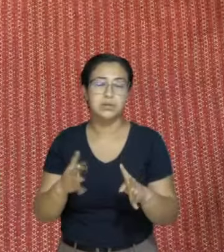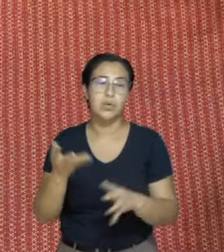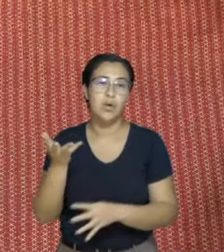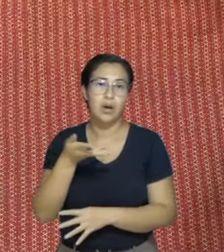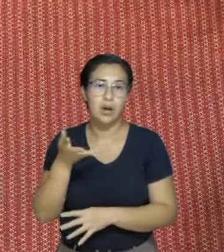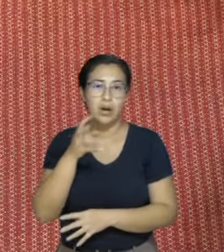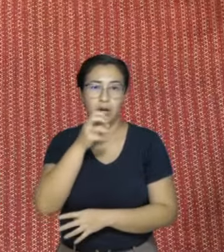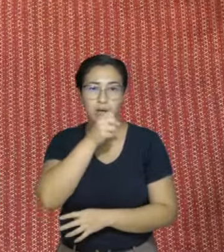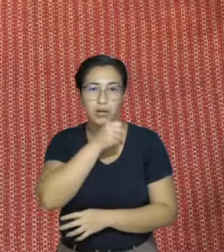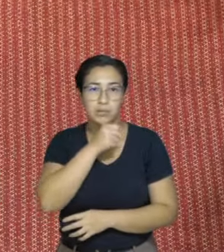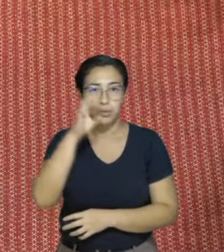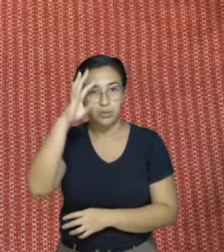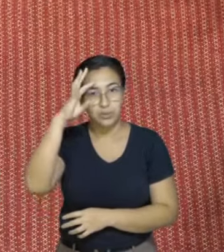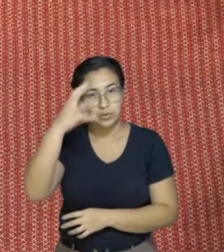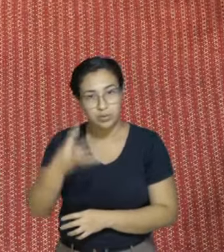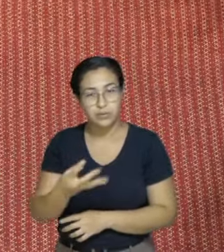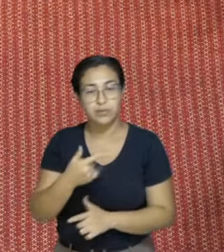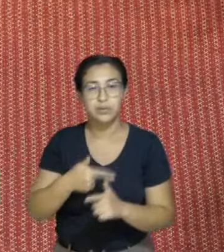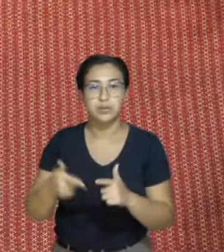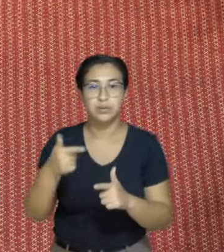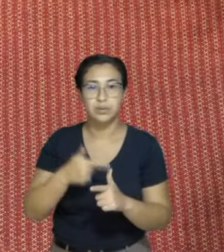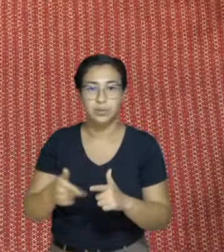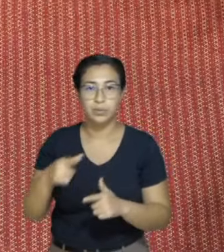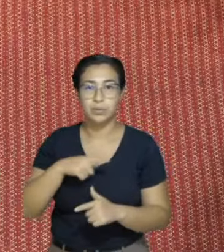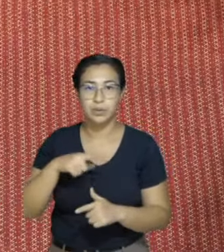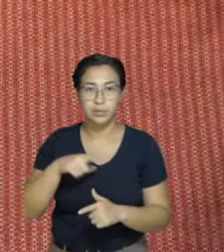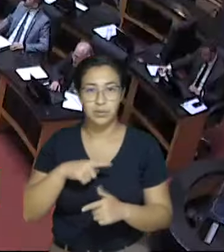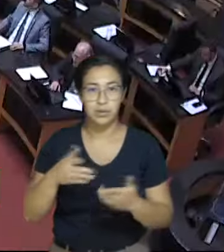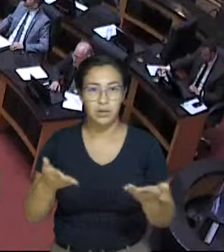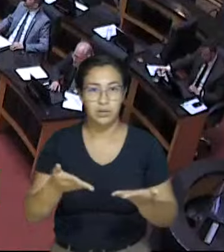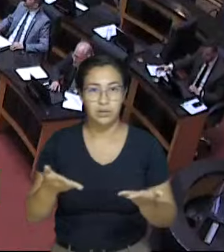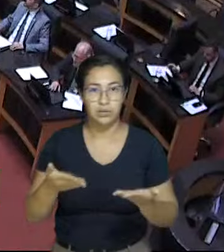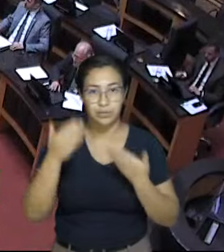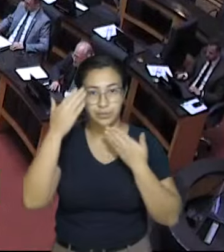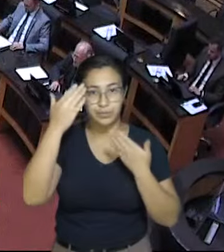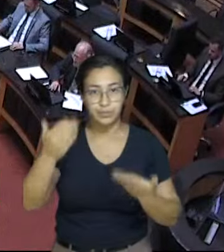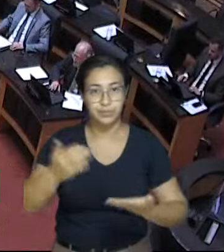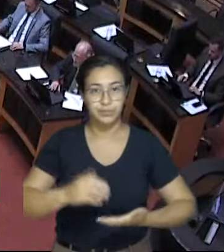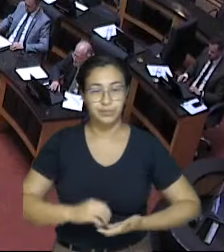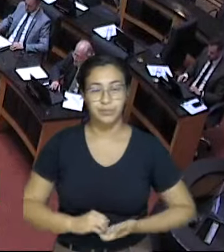de resolver esse grande problema que temos nas mãos no dia de hoje. Obrigado, um grande abraço.